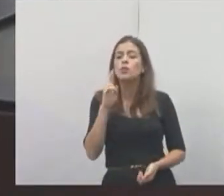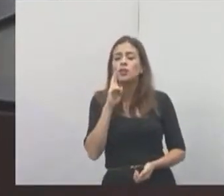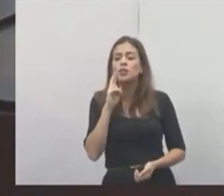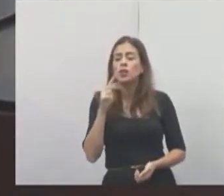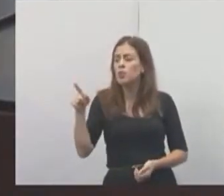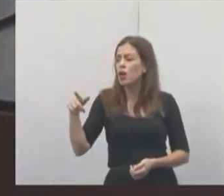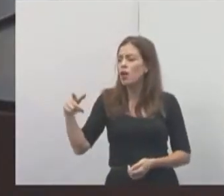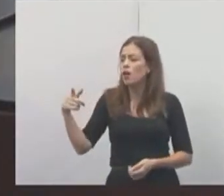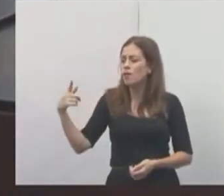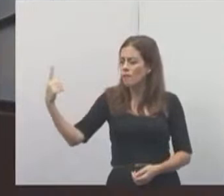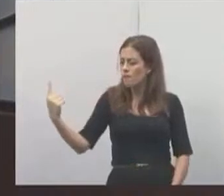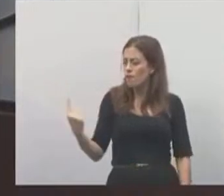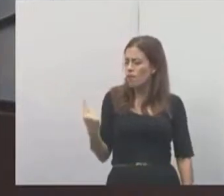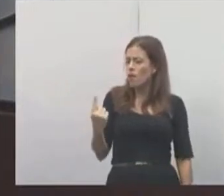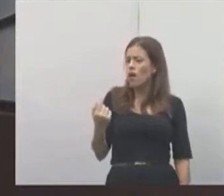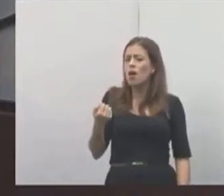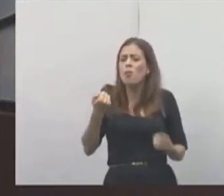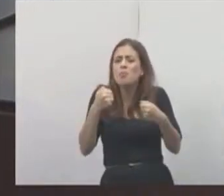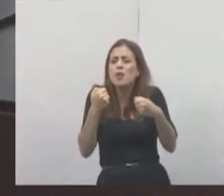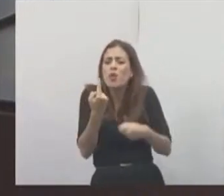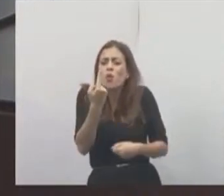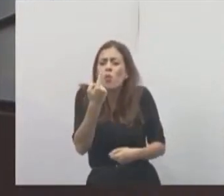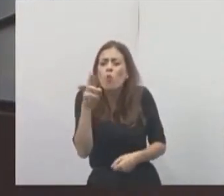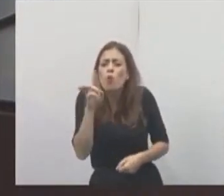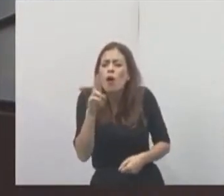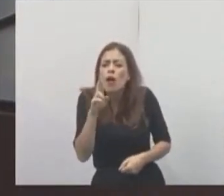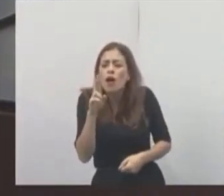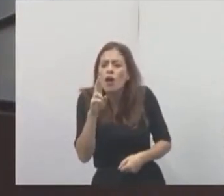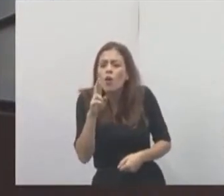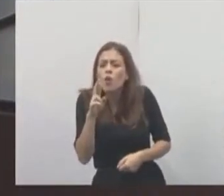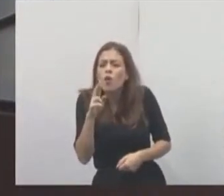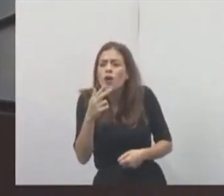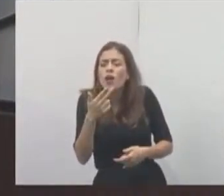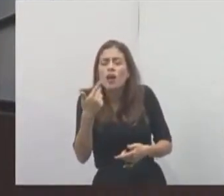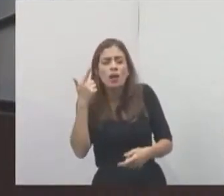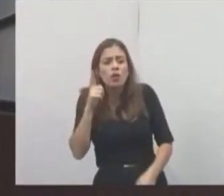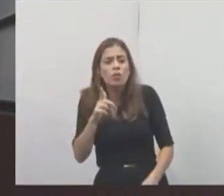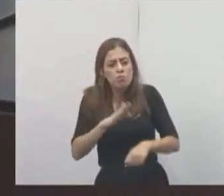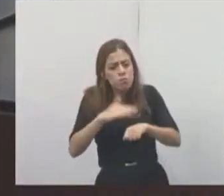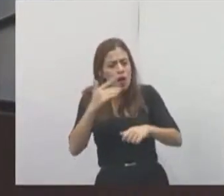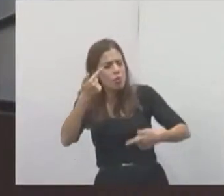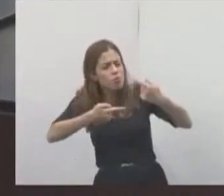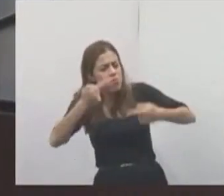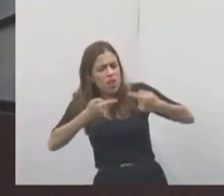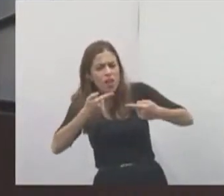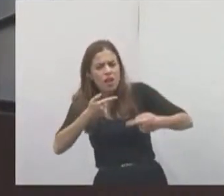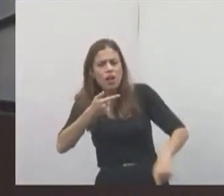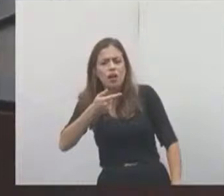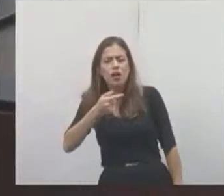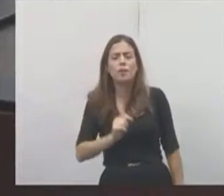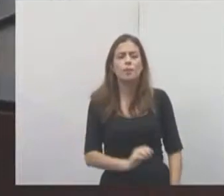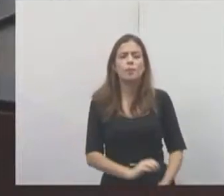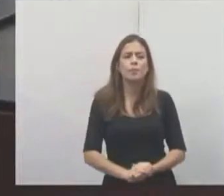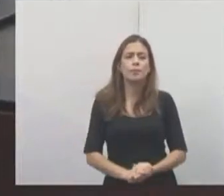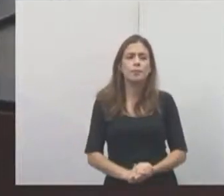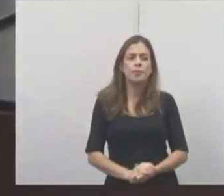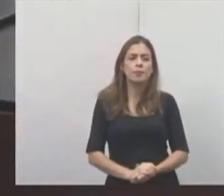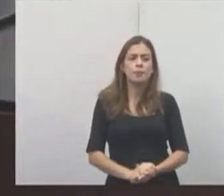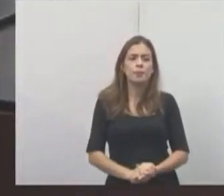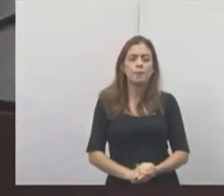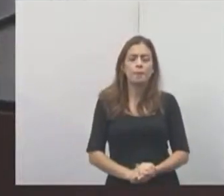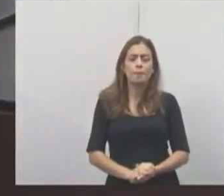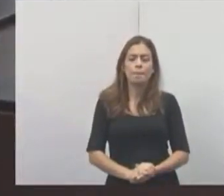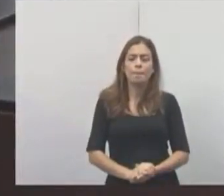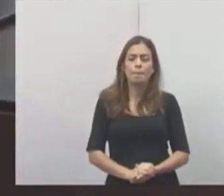de um real, mas conseguem mais de um real e ainda brigam com os munícipes. Então pedimos aí